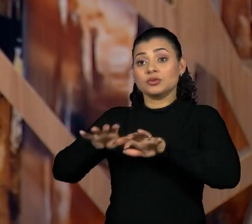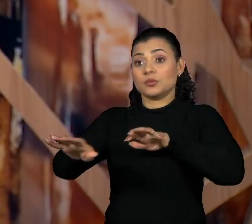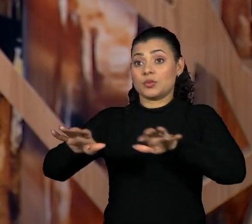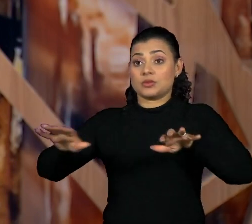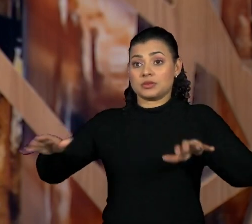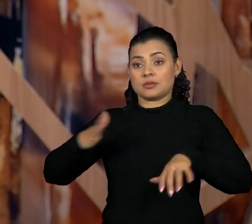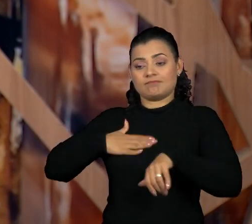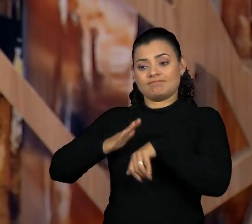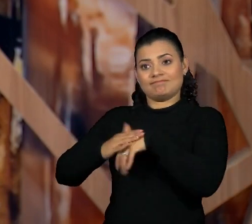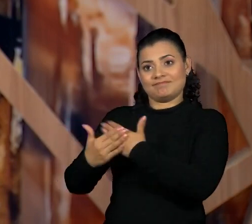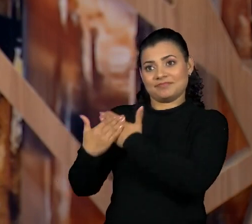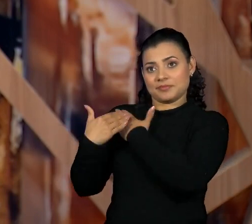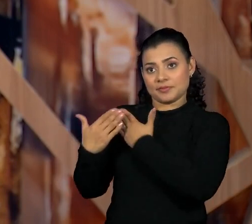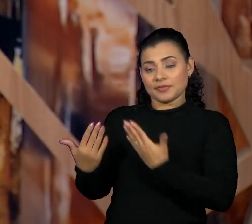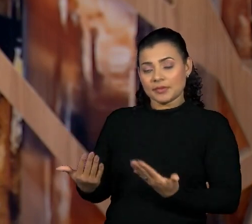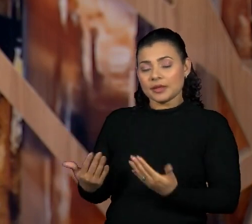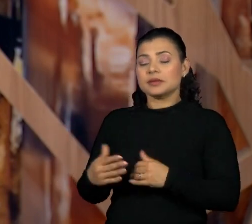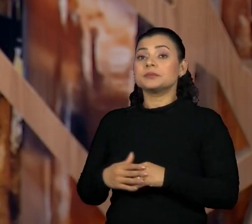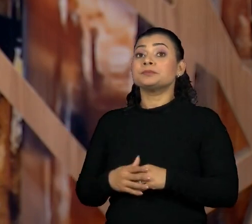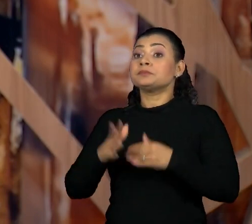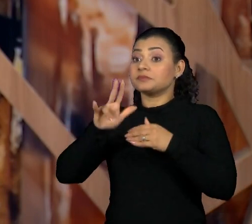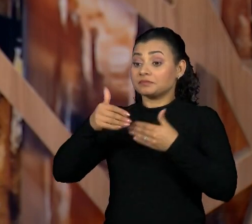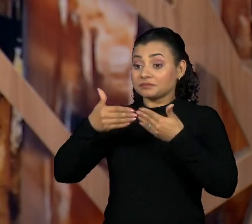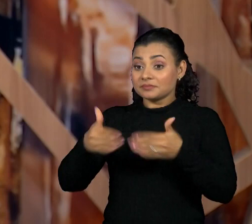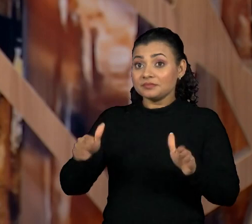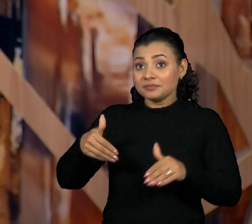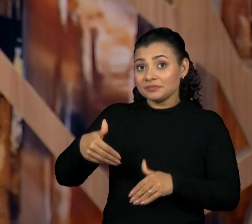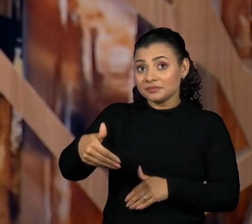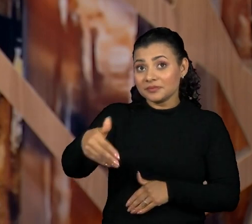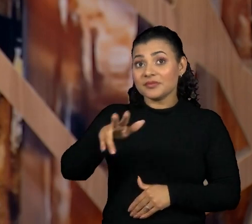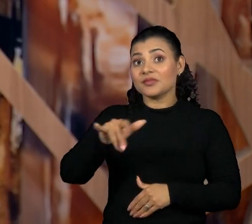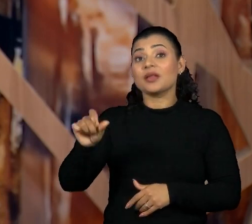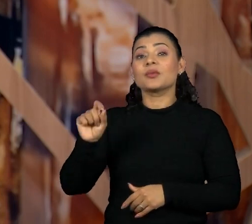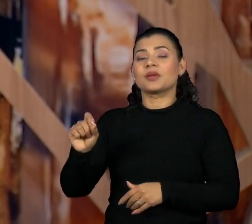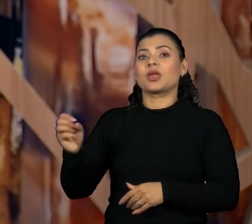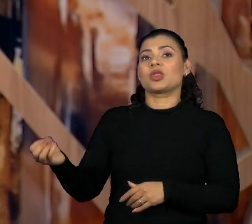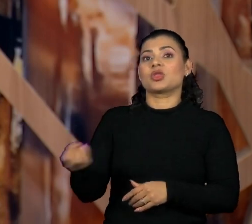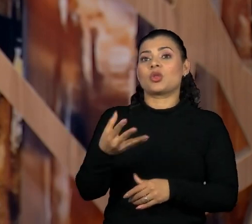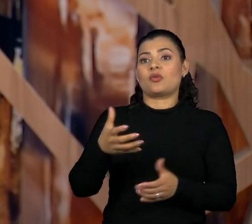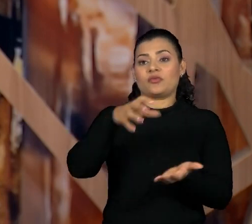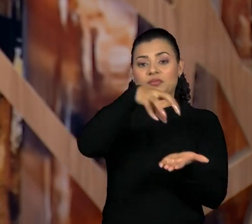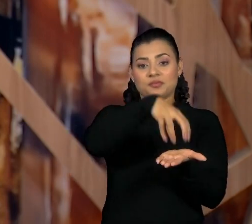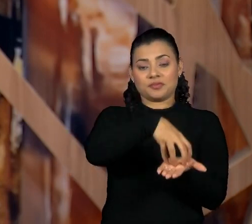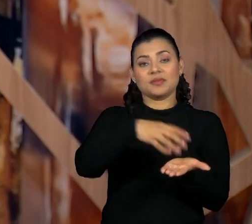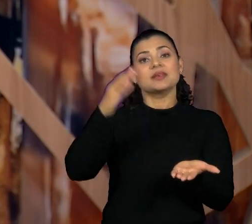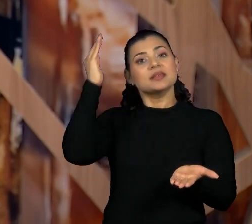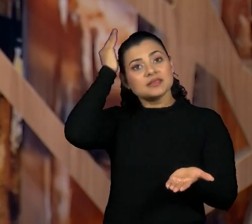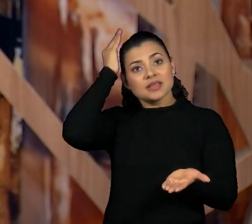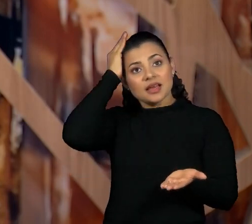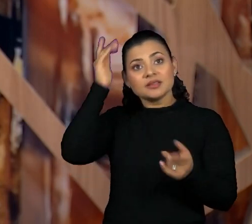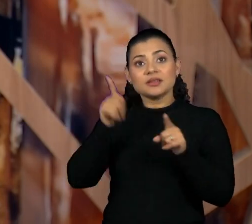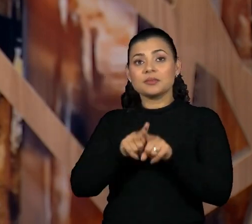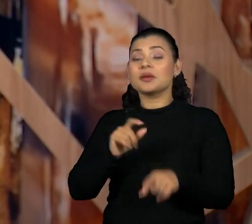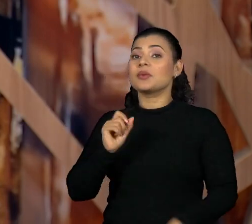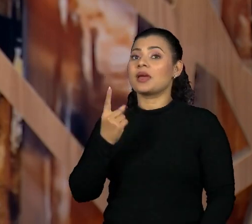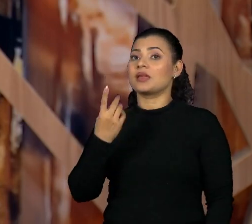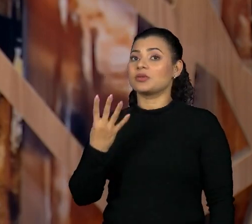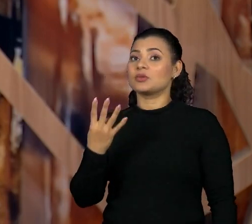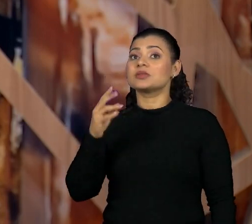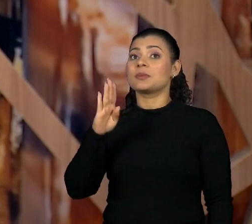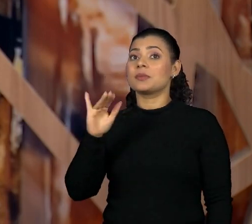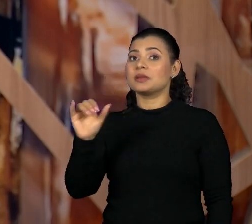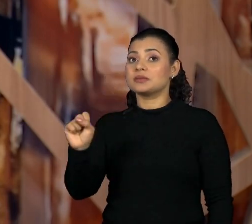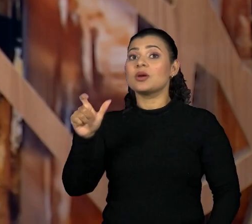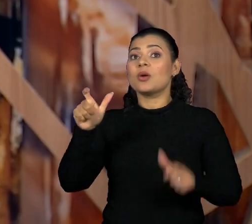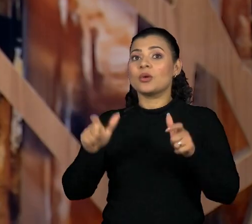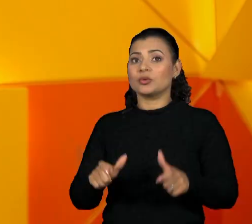exposição que será aberta em breve numa nova unidade do SESC, o SESC 14 Bis, que fica